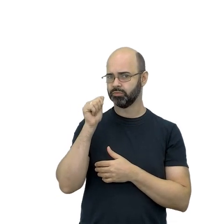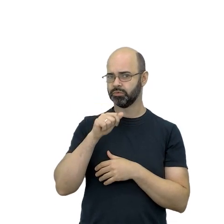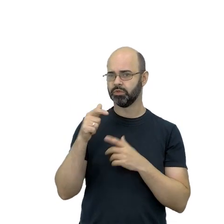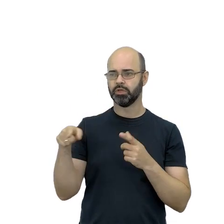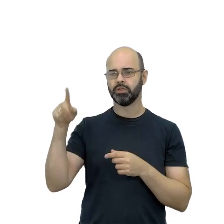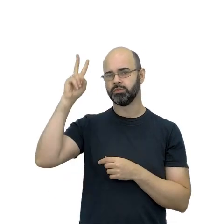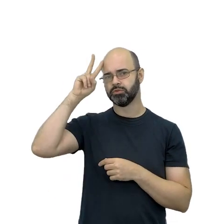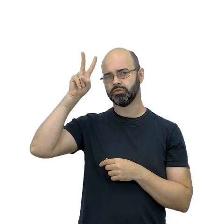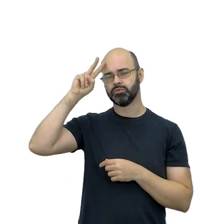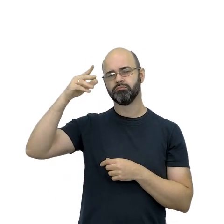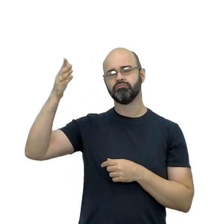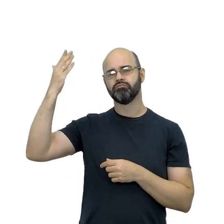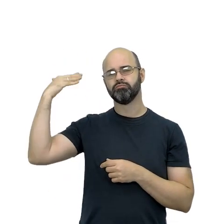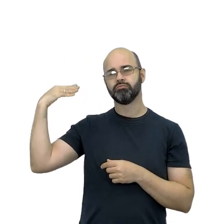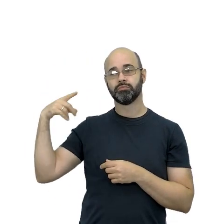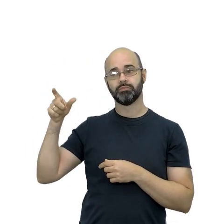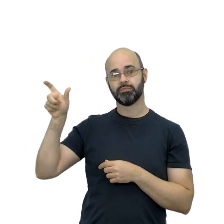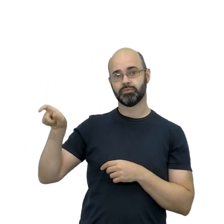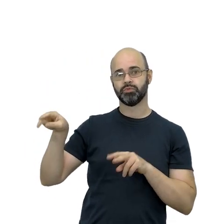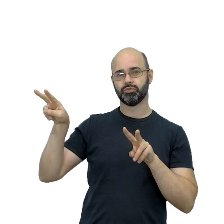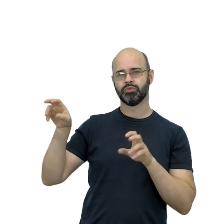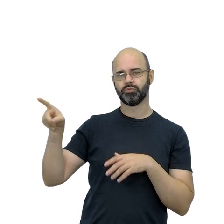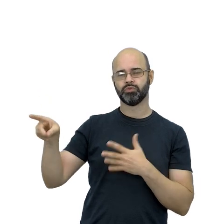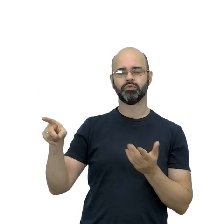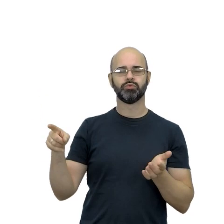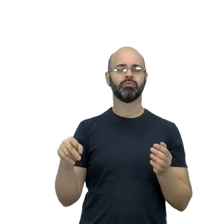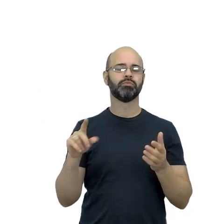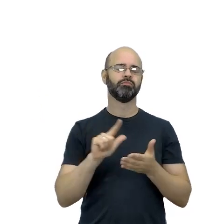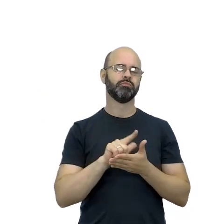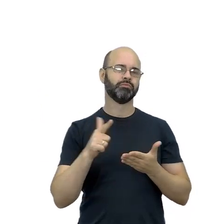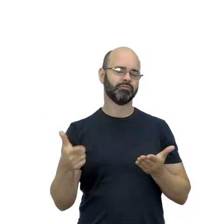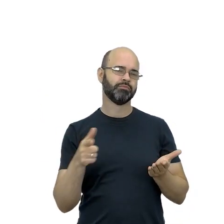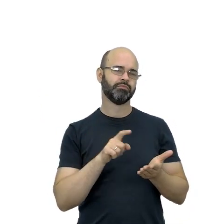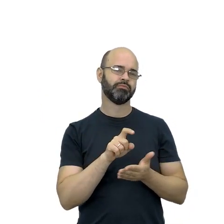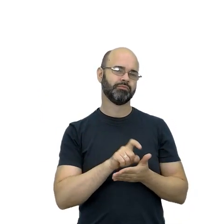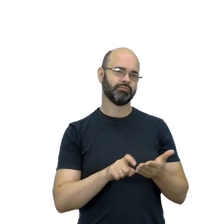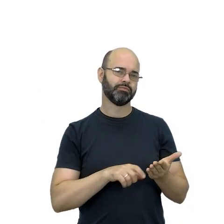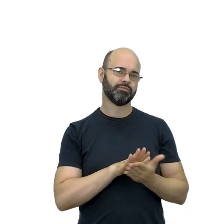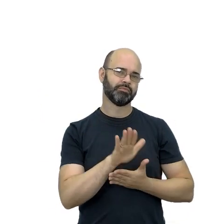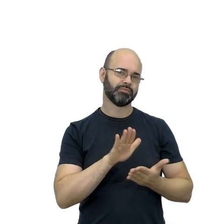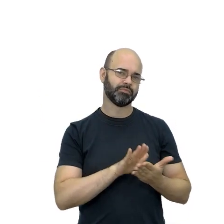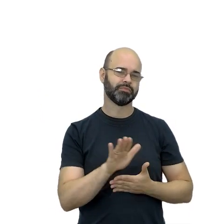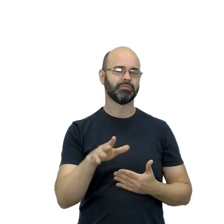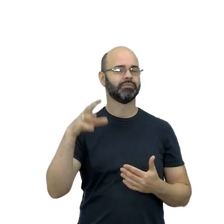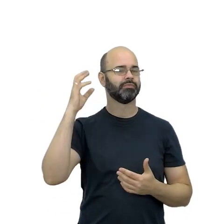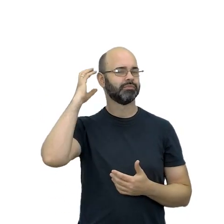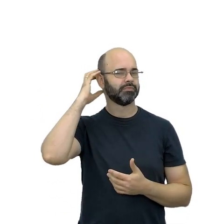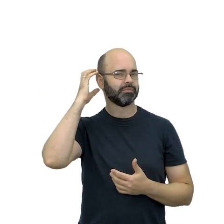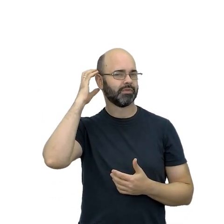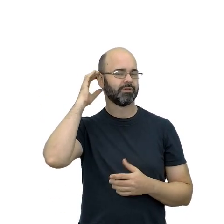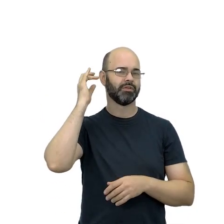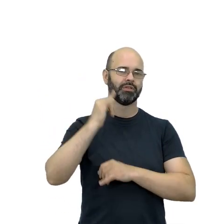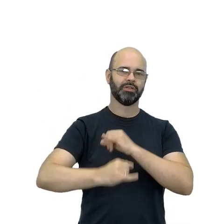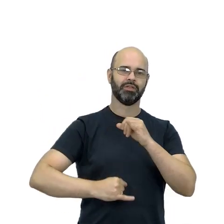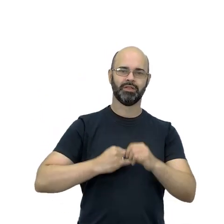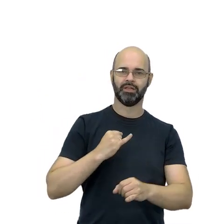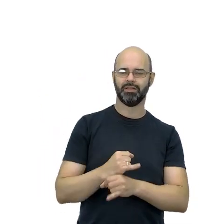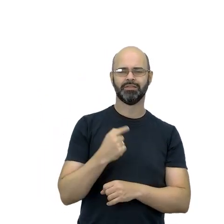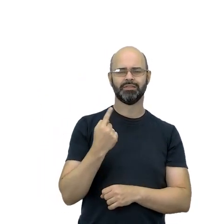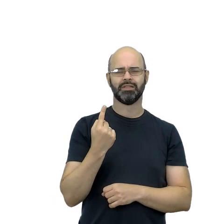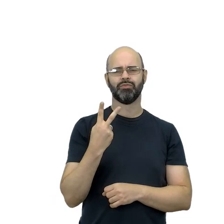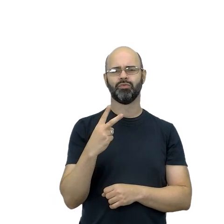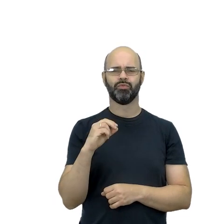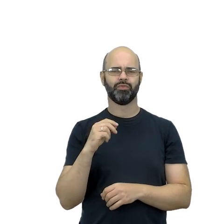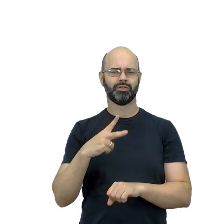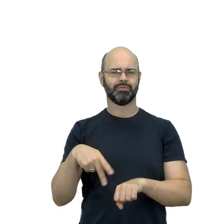histórias contadas sobre elas nas notícias veiculadas em jornais impressos, televisão, rádio e internet, em mais de 120